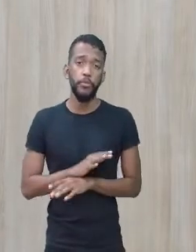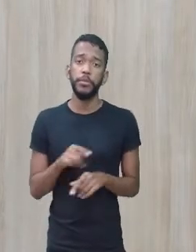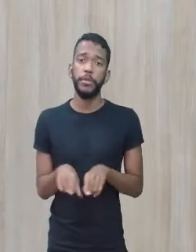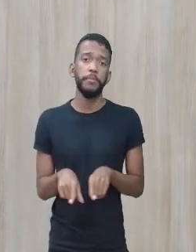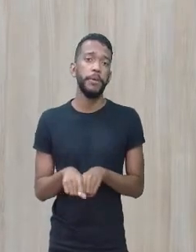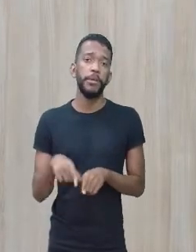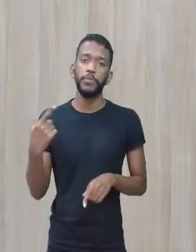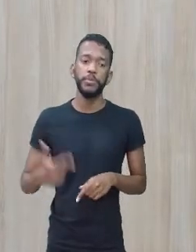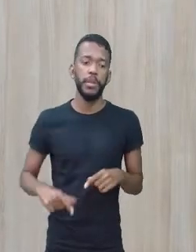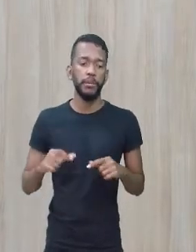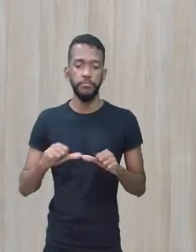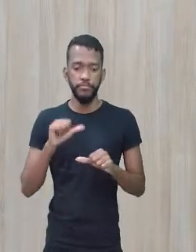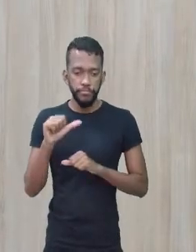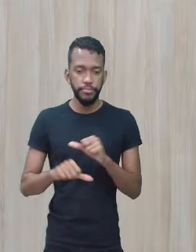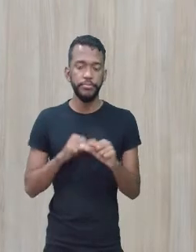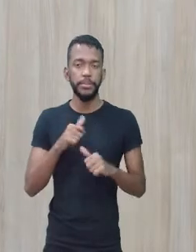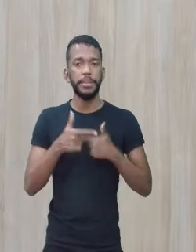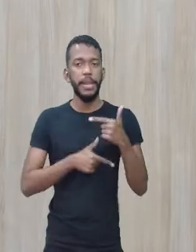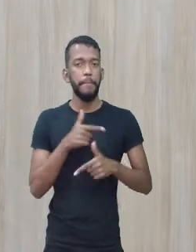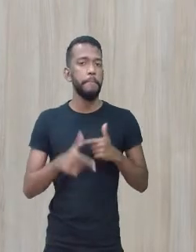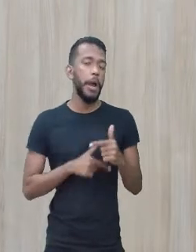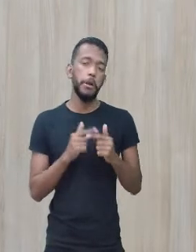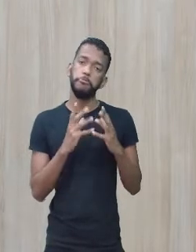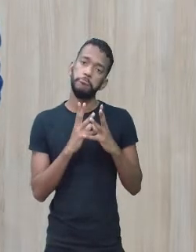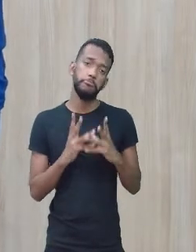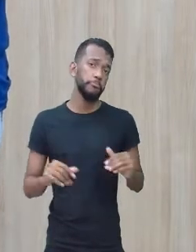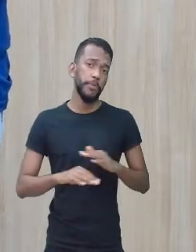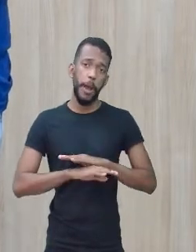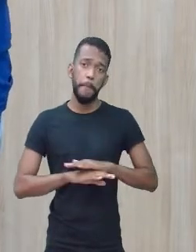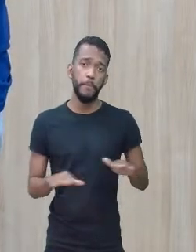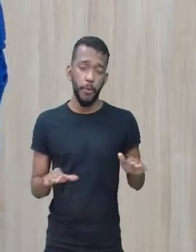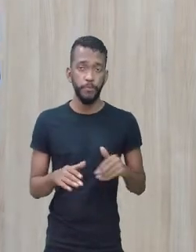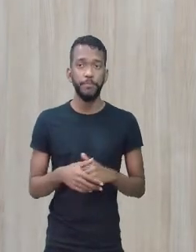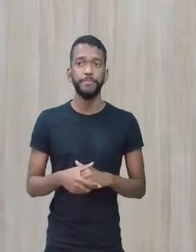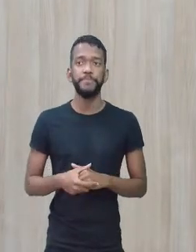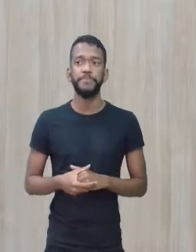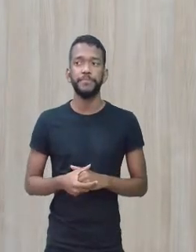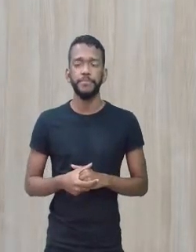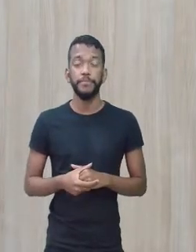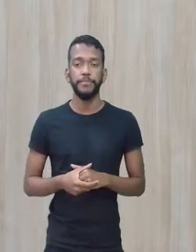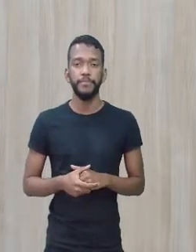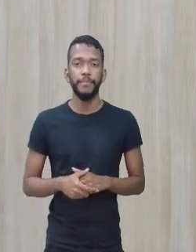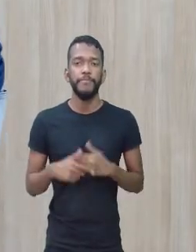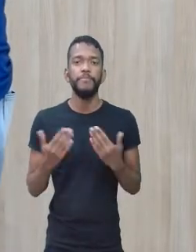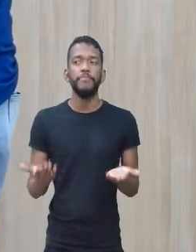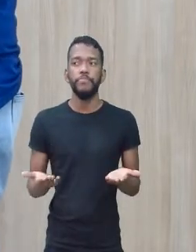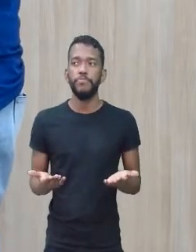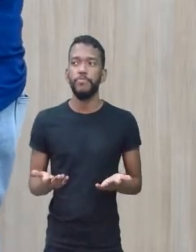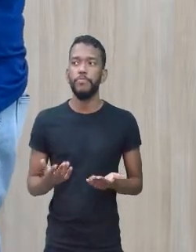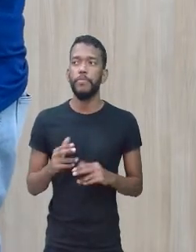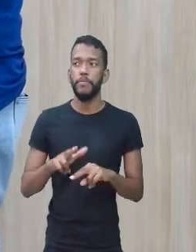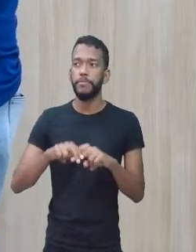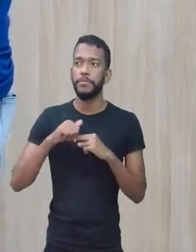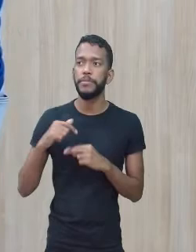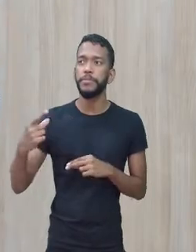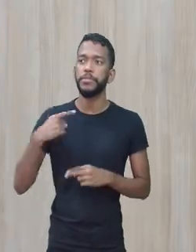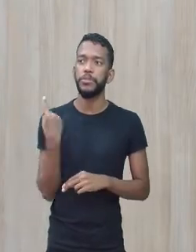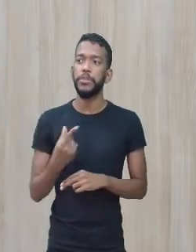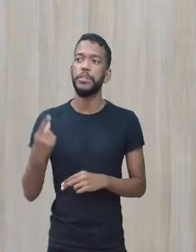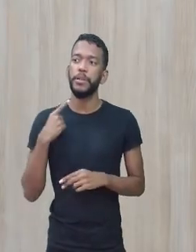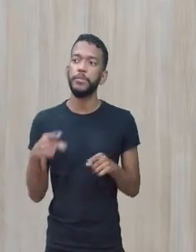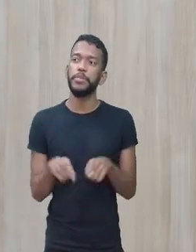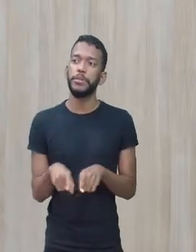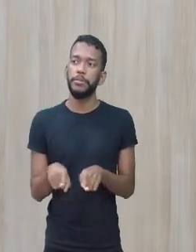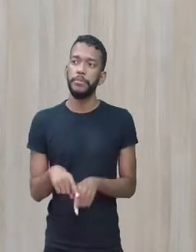uma renovação desse ofício, pelo menos lá no meu bairro. Então, nesse sentido, nós temos também ofício,